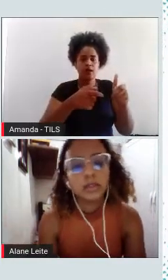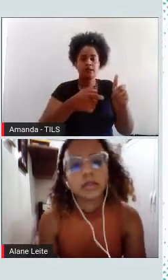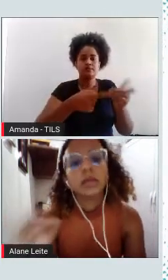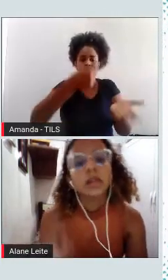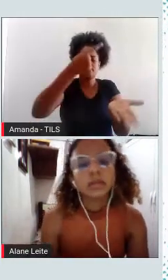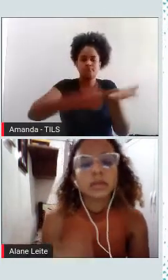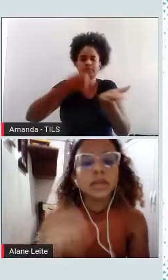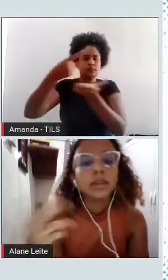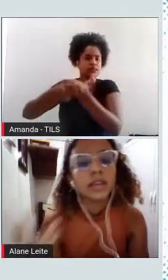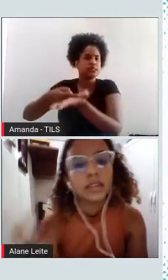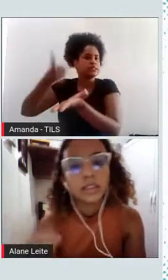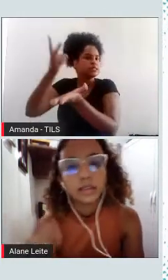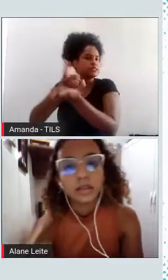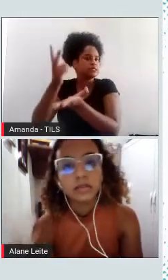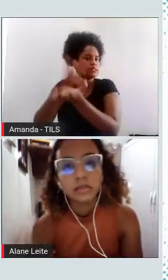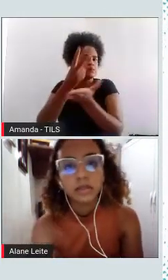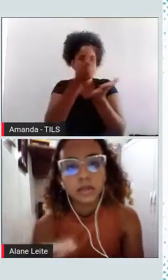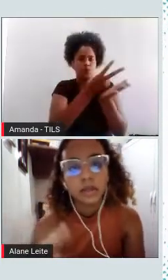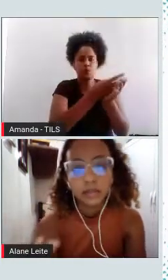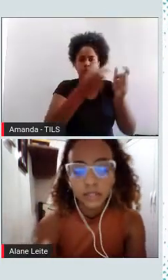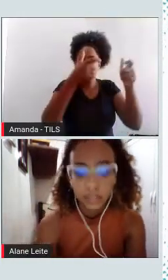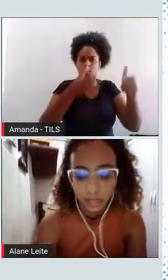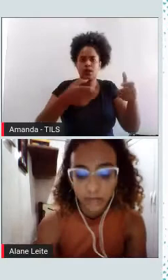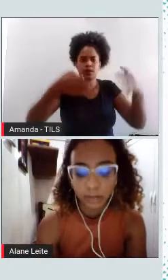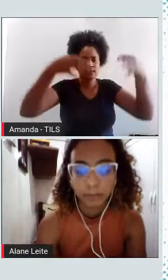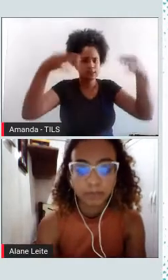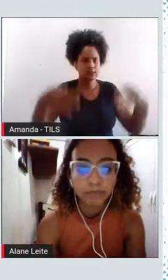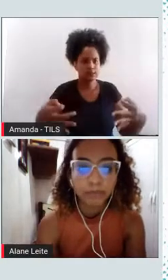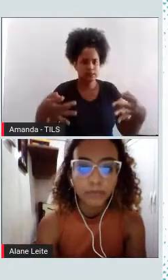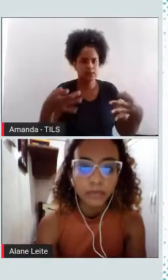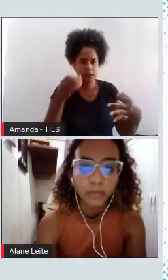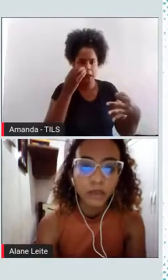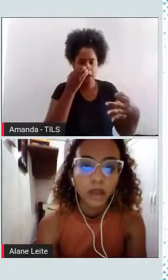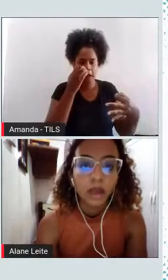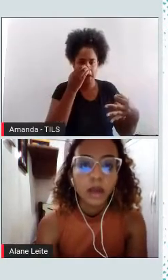ponto de ebulição. No momento em que eles estão trocando de estado.